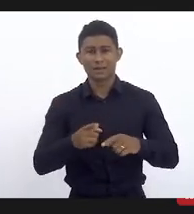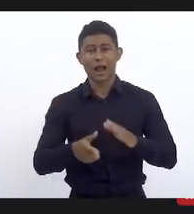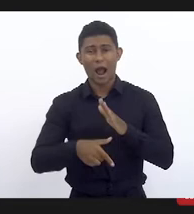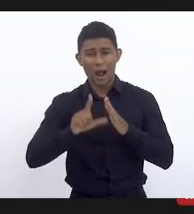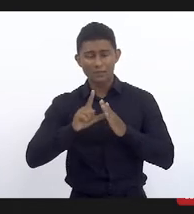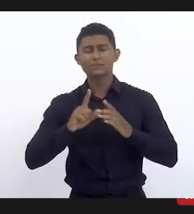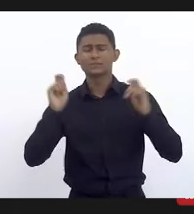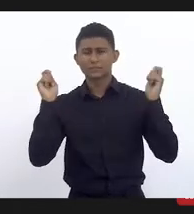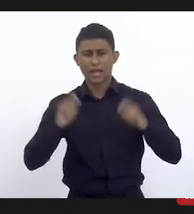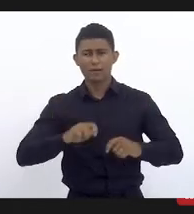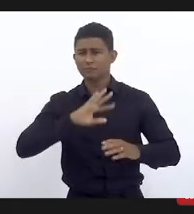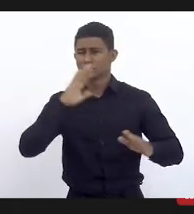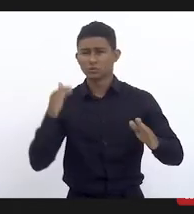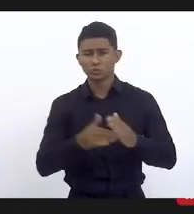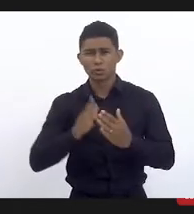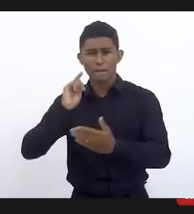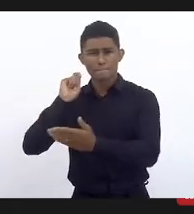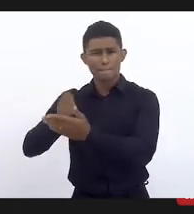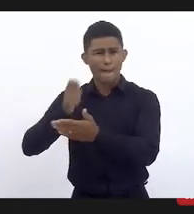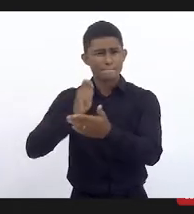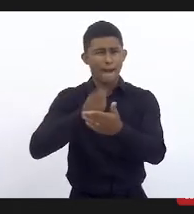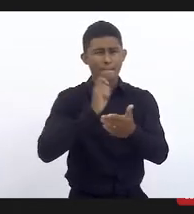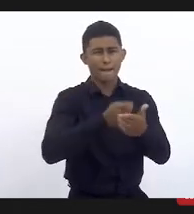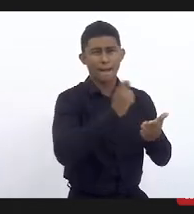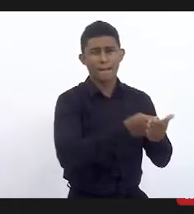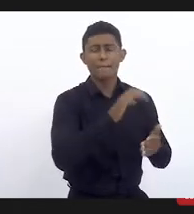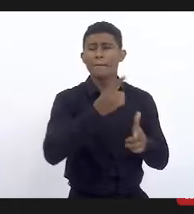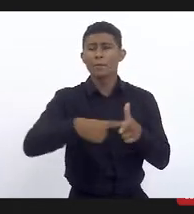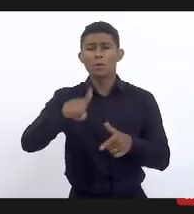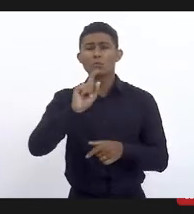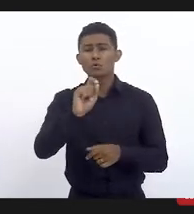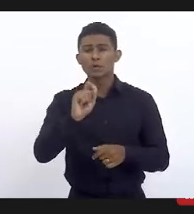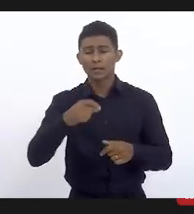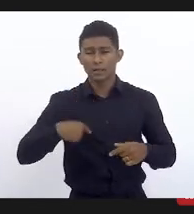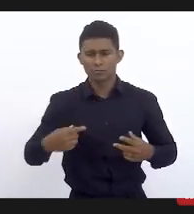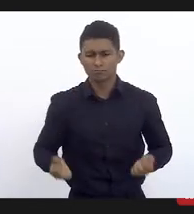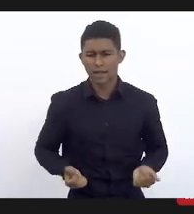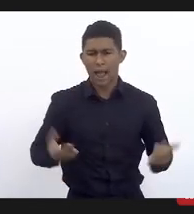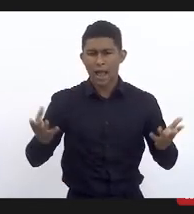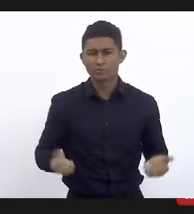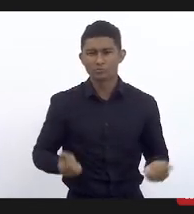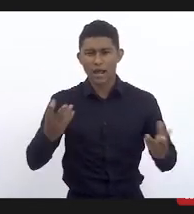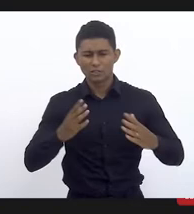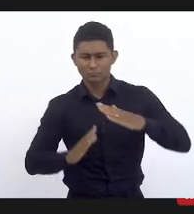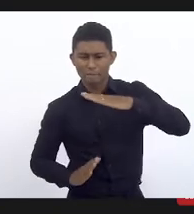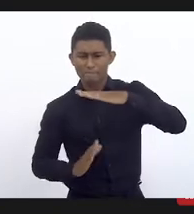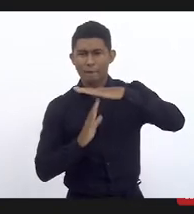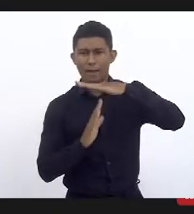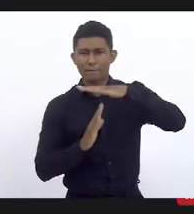tudo. O problema é o teto dos gastos, que